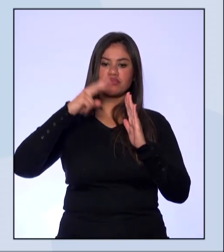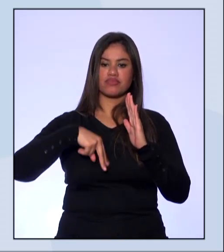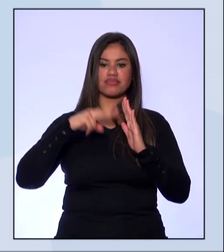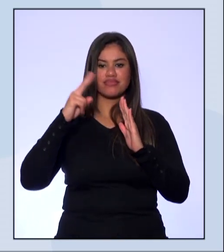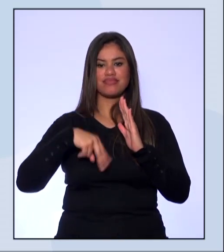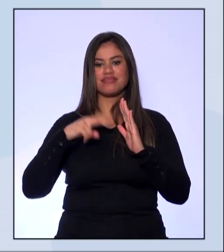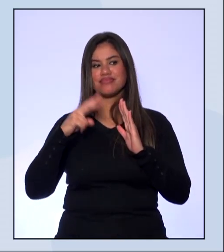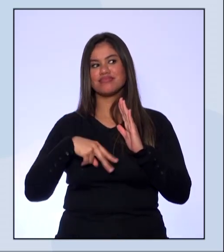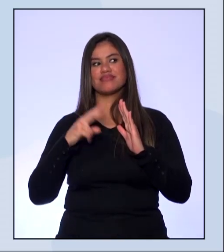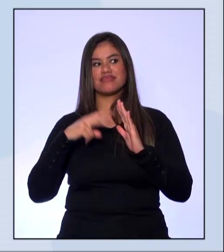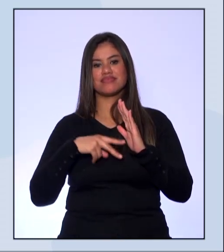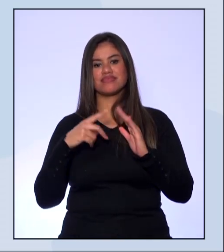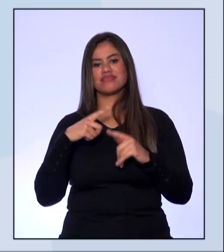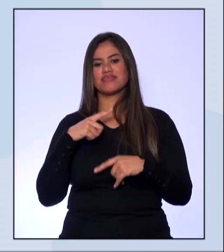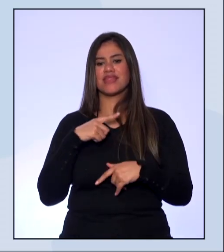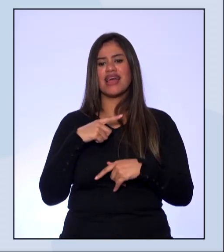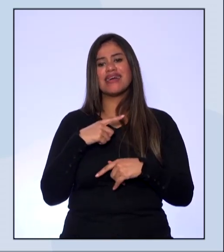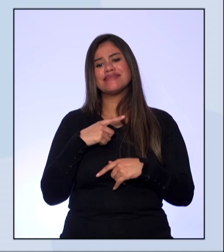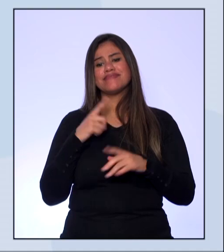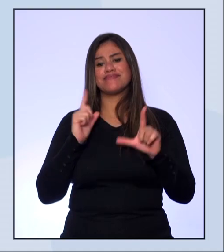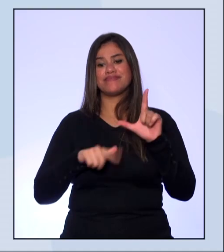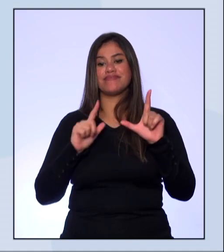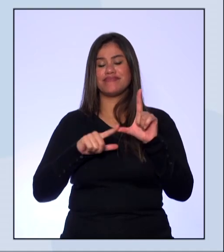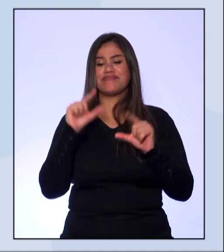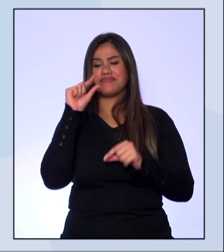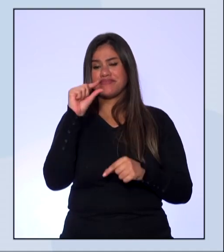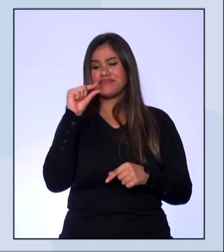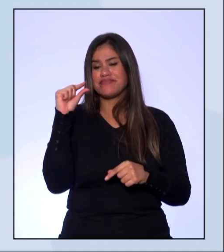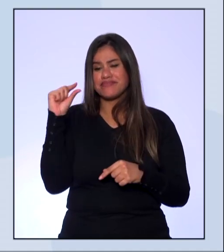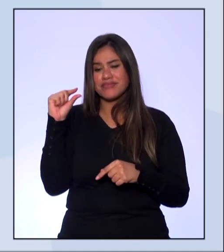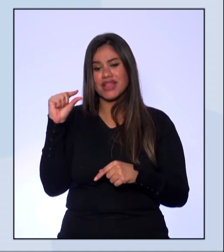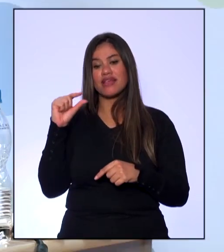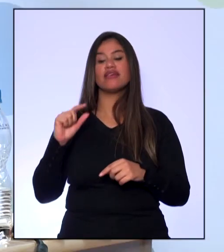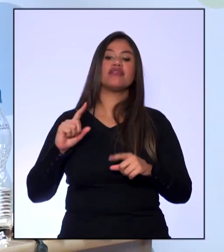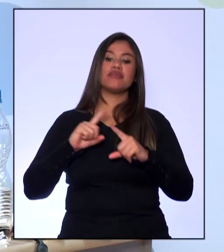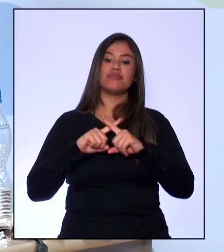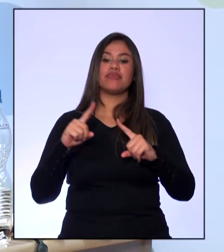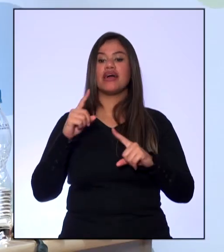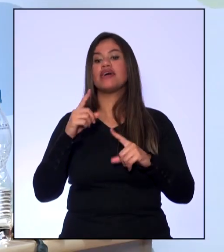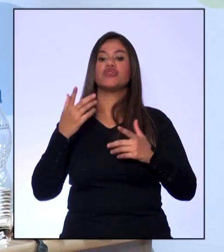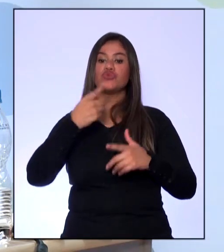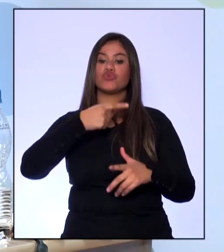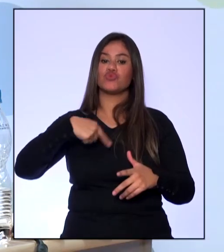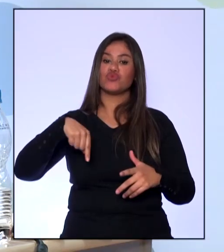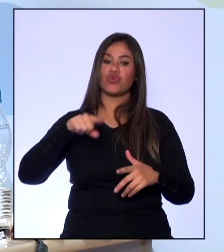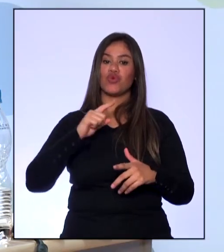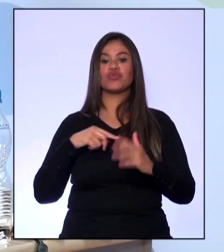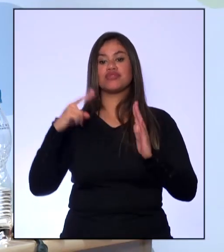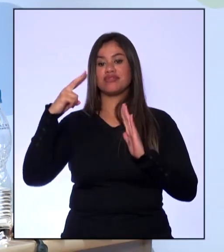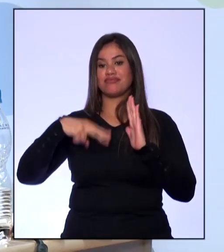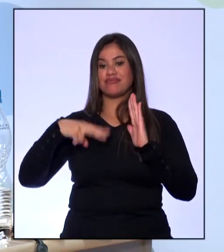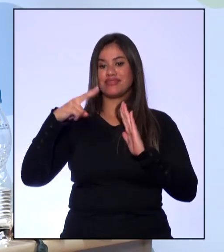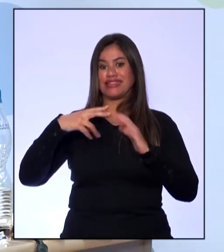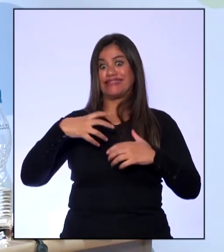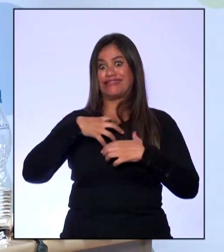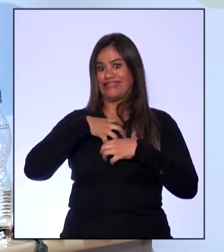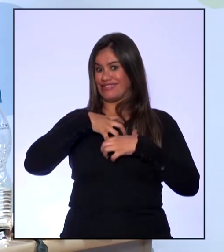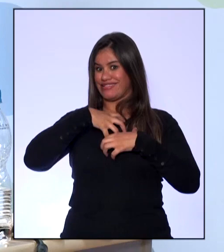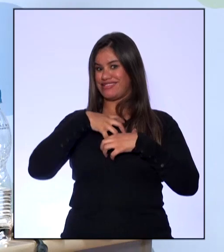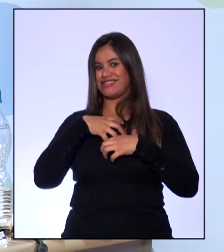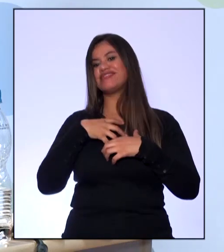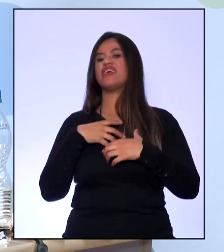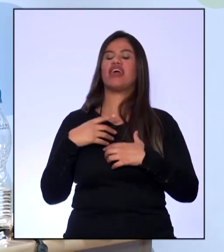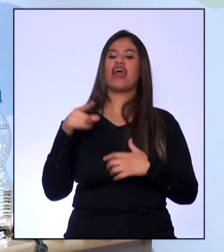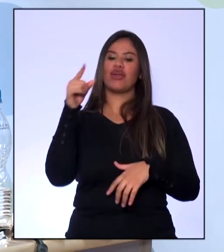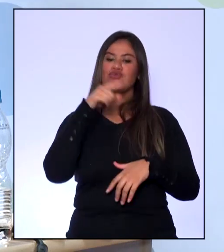para vocês aí umas letrinhas bem pequenininhas, mas se vocês acompanharem a nossa leitura dramatizada, eu acho que vão entender muito